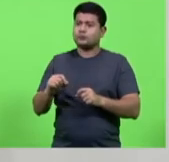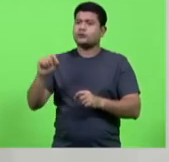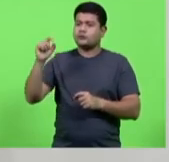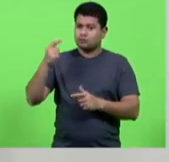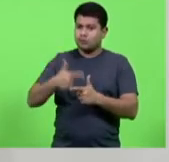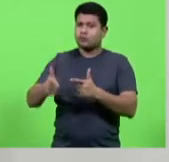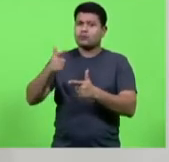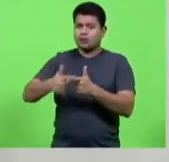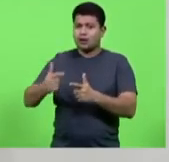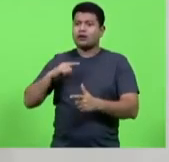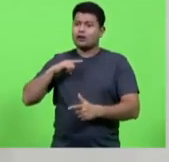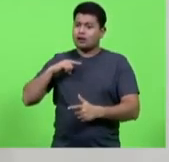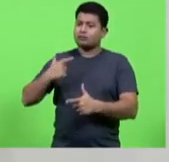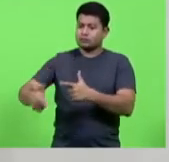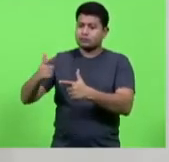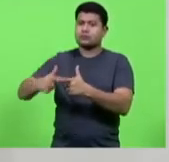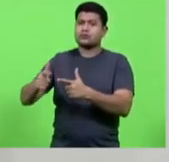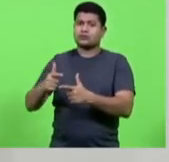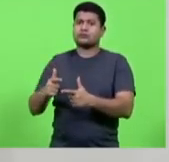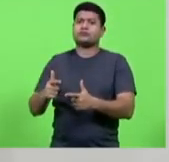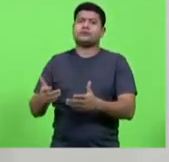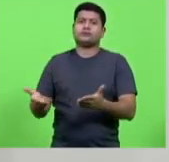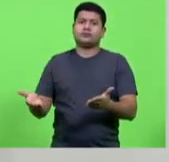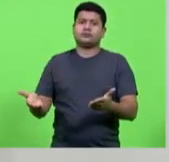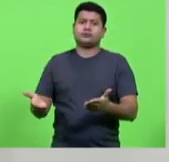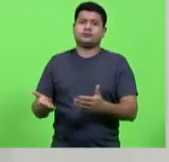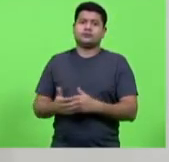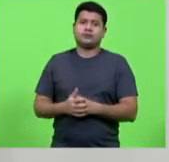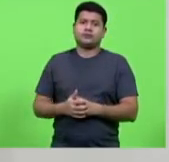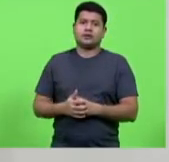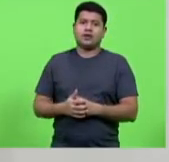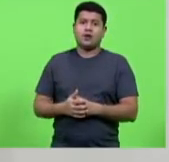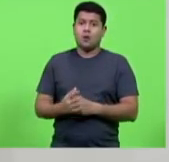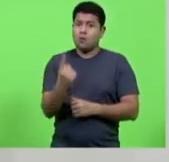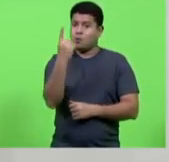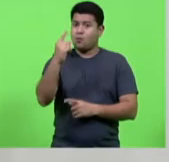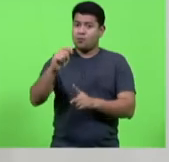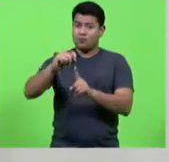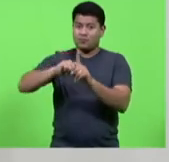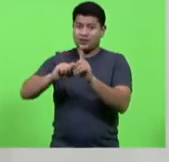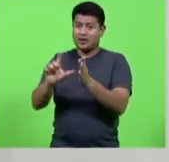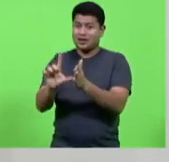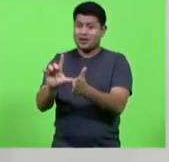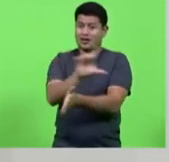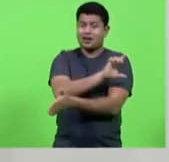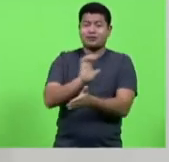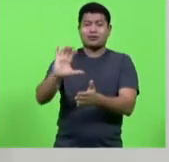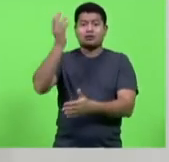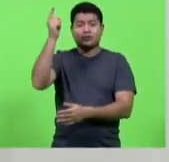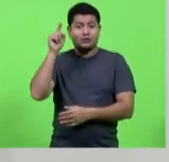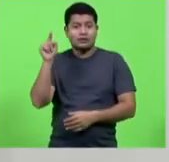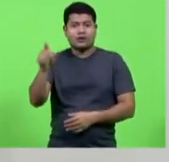cangaço. Nós seremos alvo do novo cangaço. Um mês antes do que aconteceu em Criciúma.